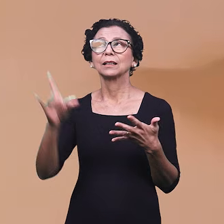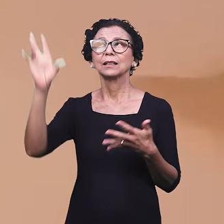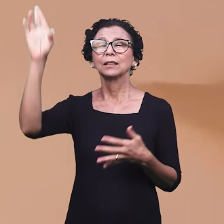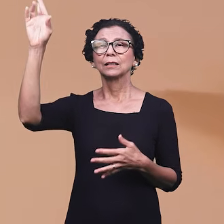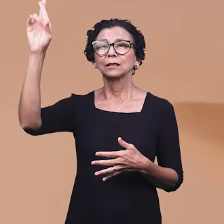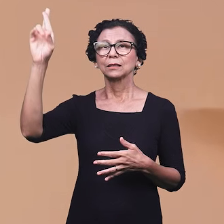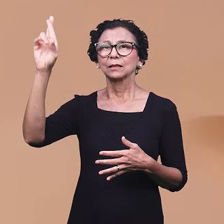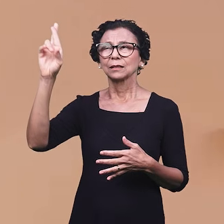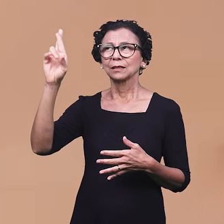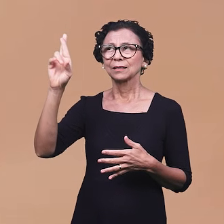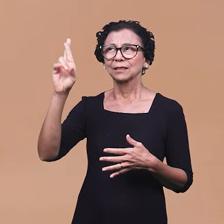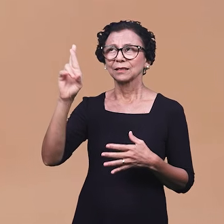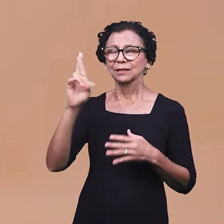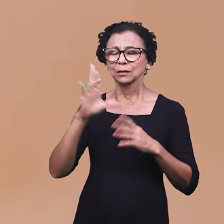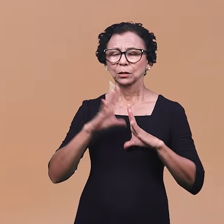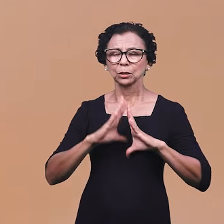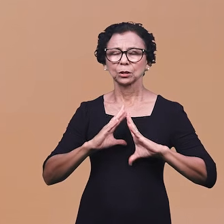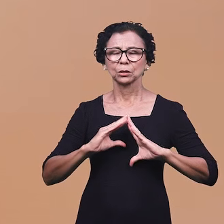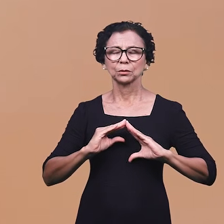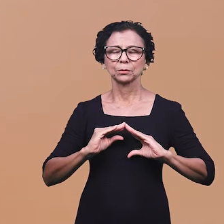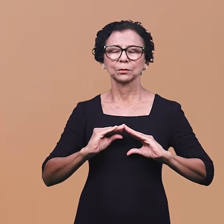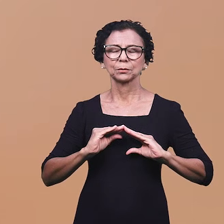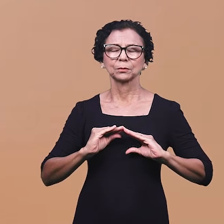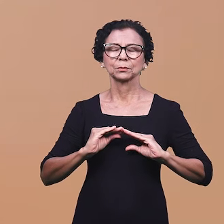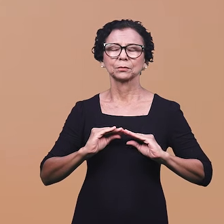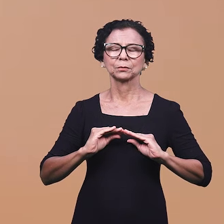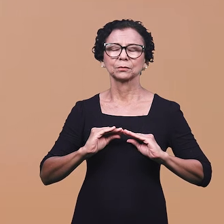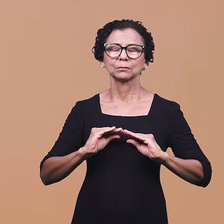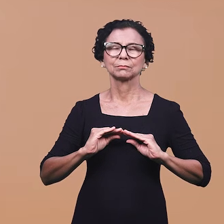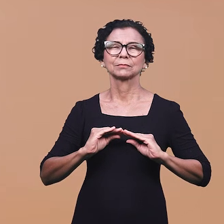ali me